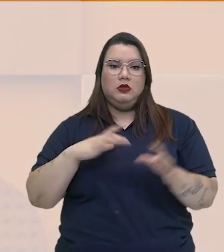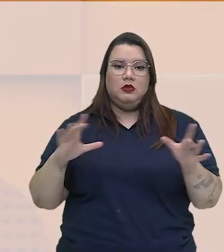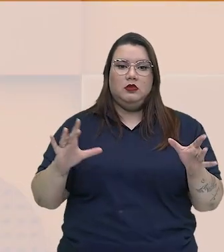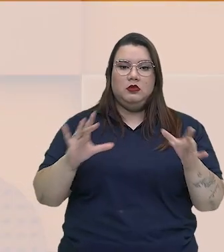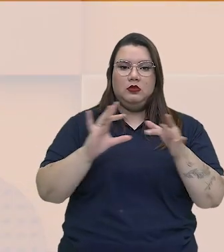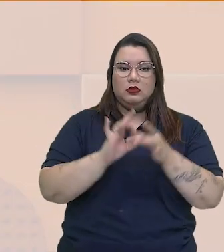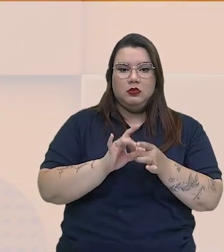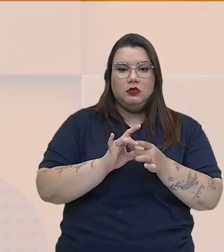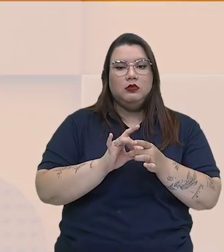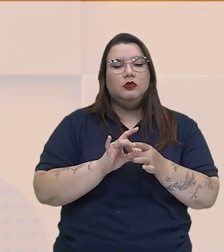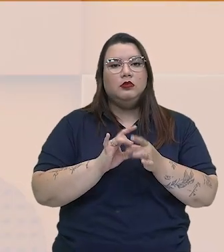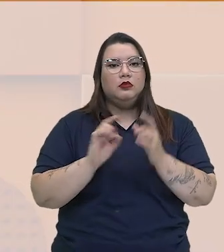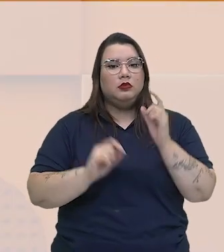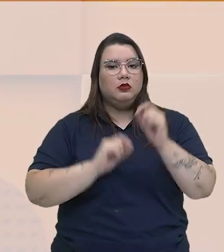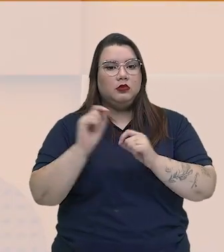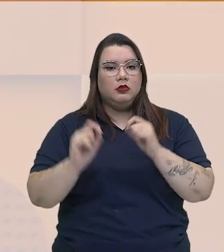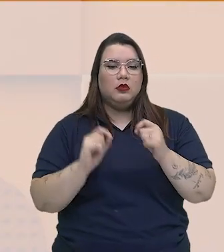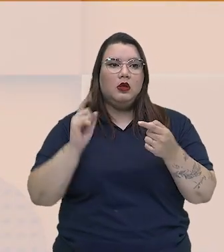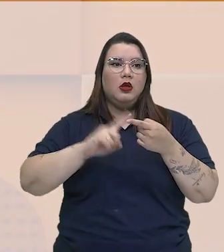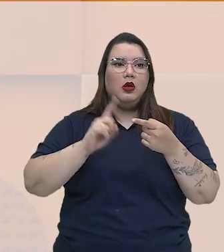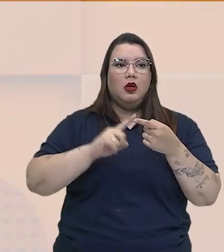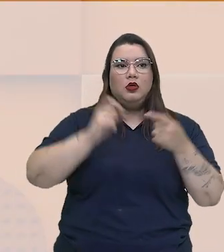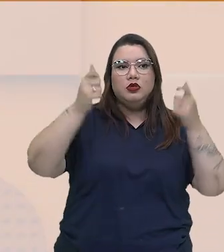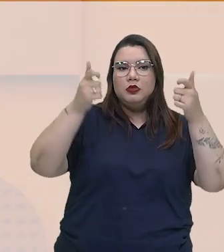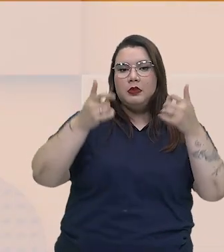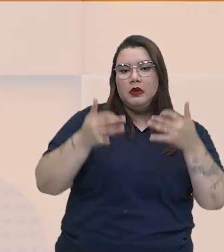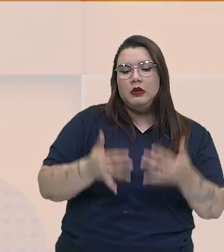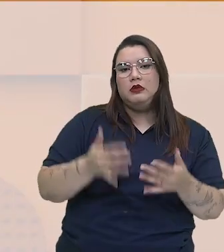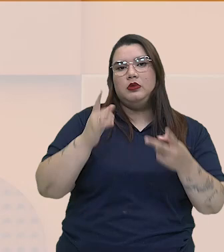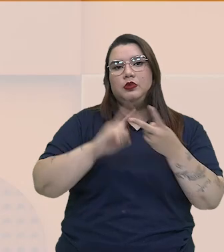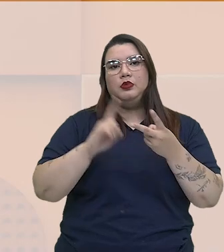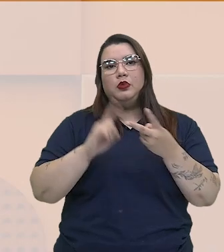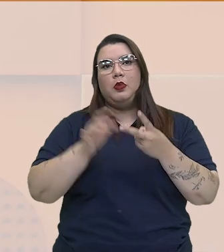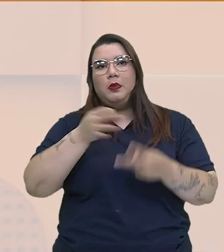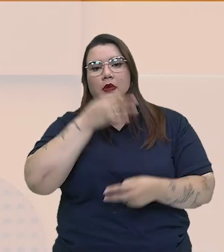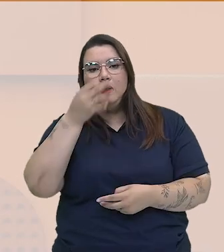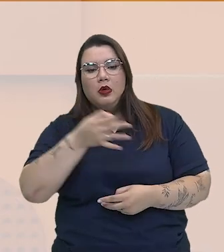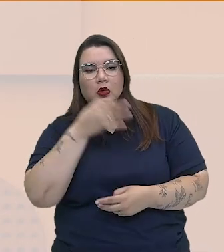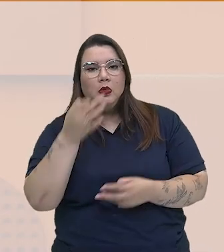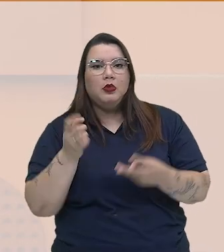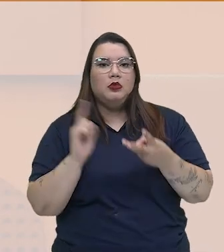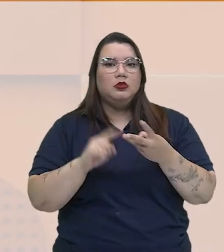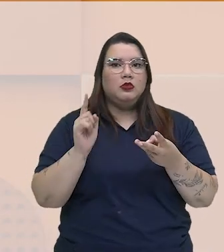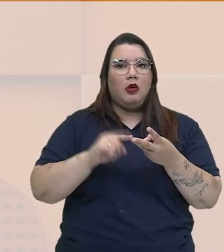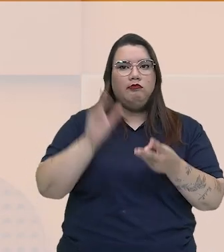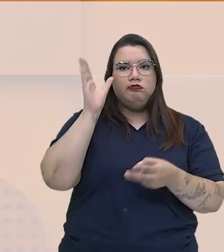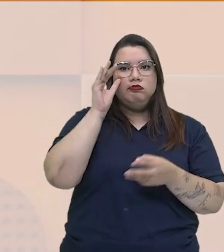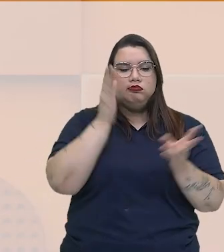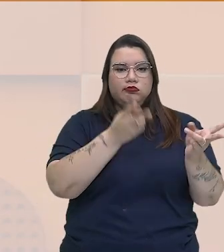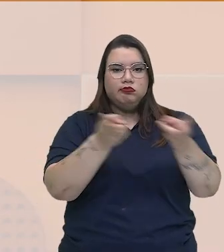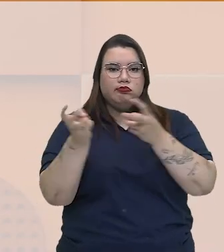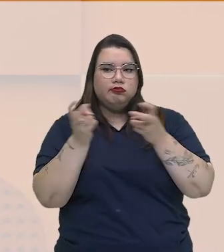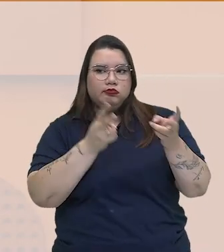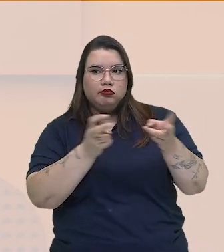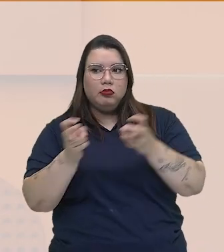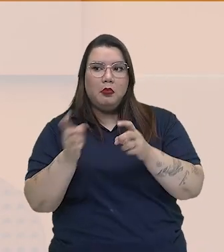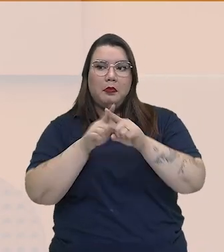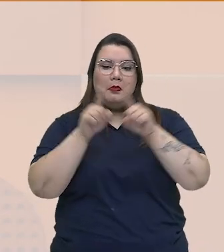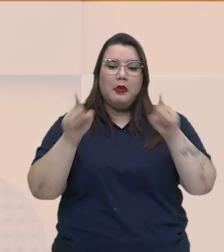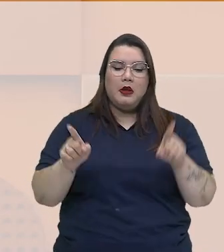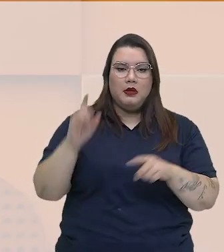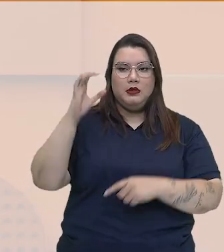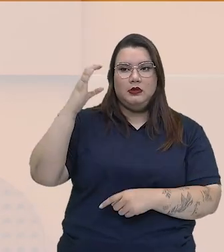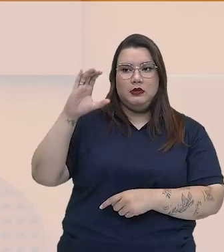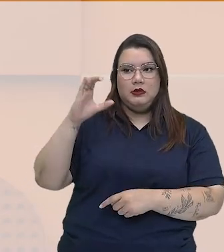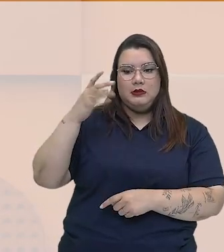trabalha ali a partir de hipóteses, de descobertas, de observações, mas a ciência ela